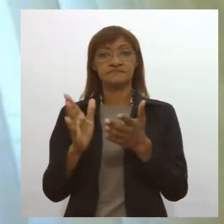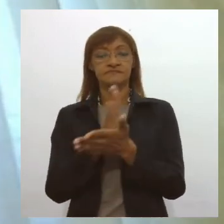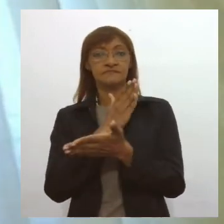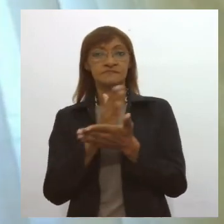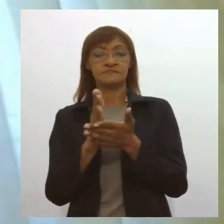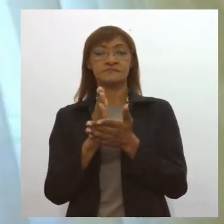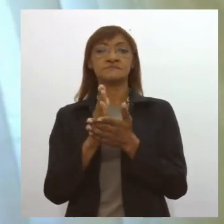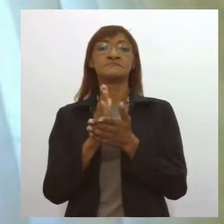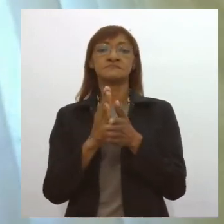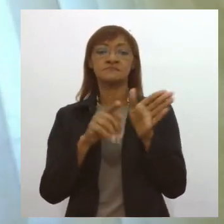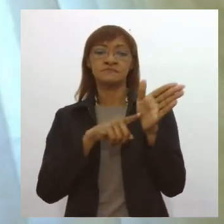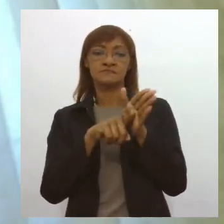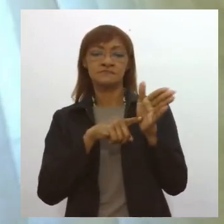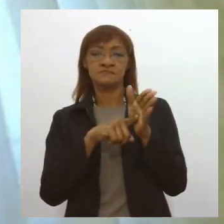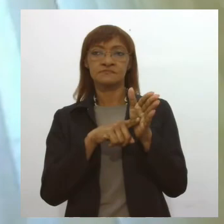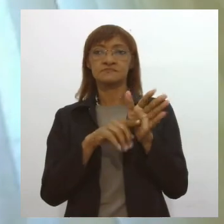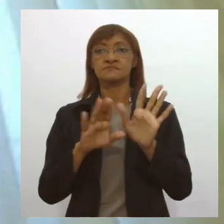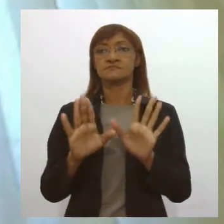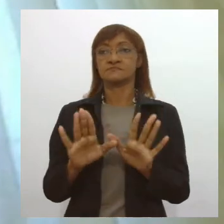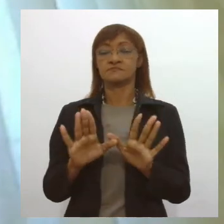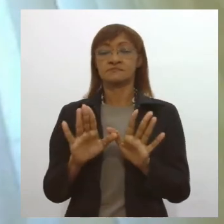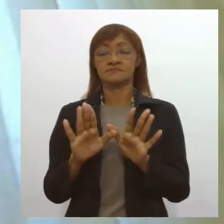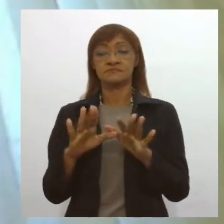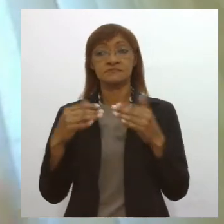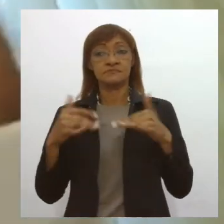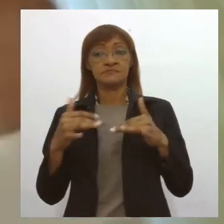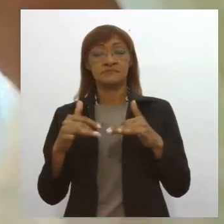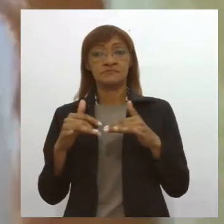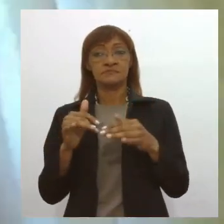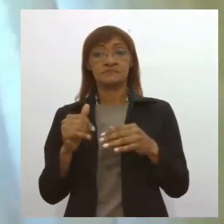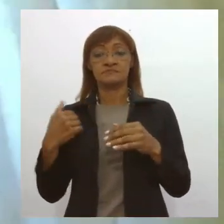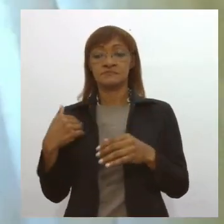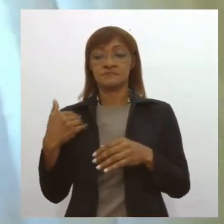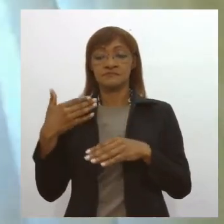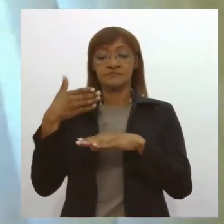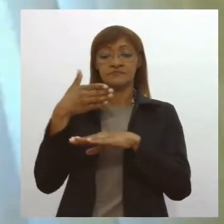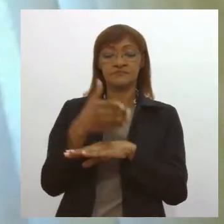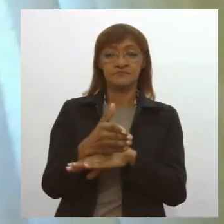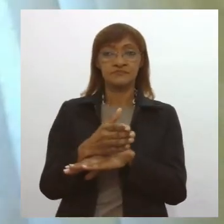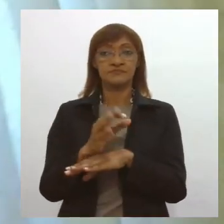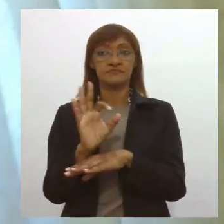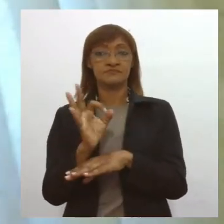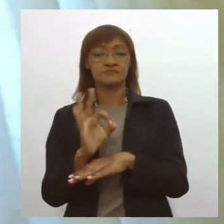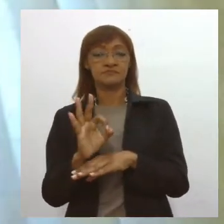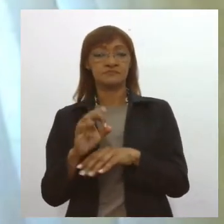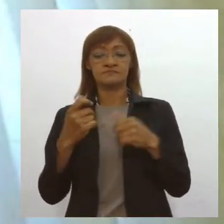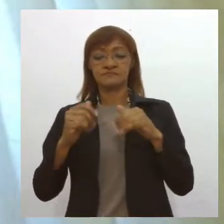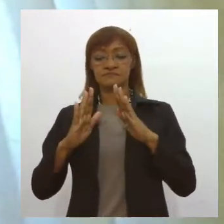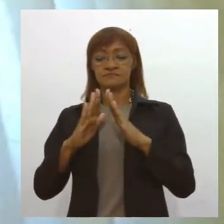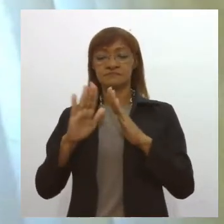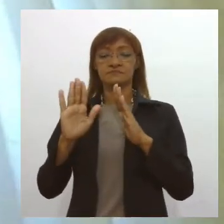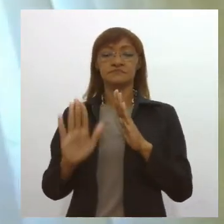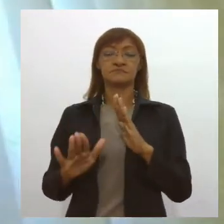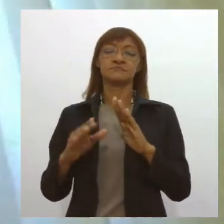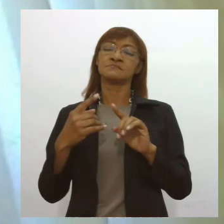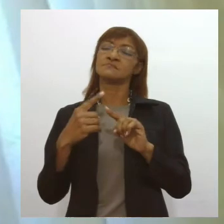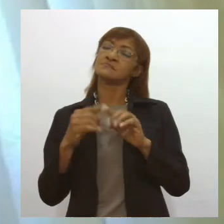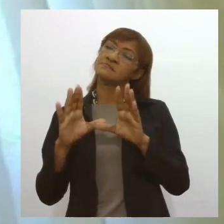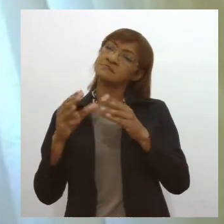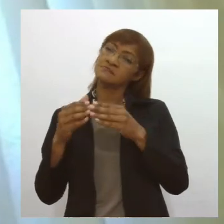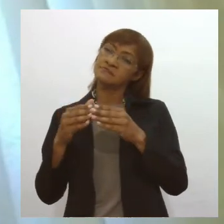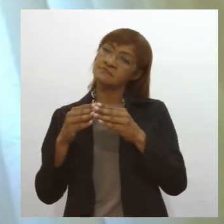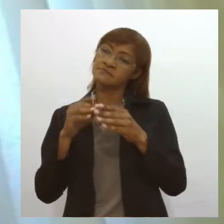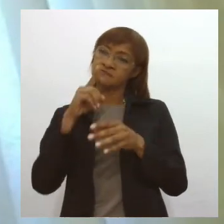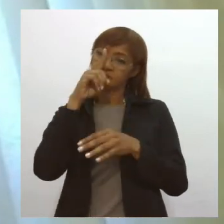a paciente fosse de baixo risco, né, para ela não se expor também estar saindo de casa, já que é considerada um grupo de risco